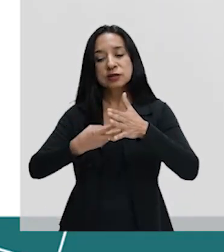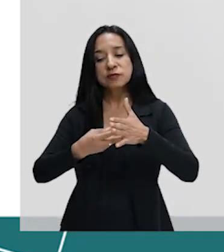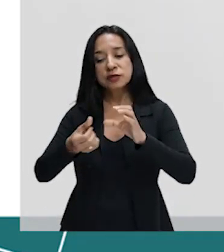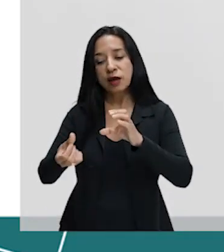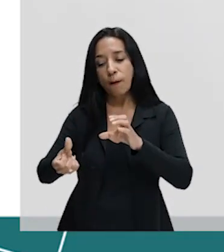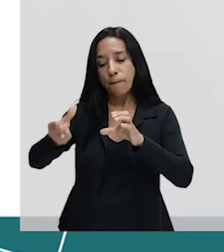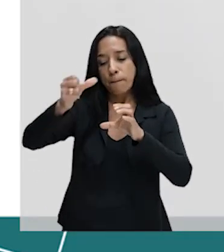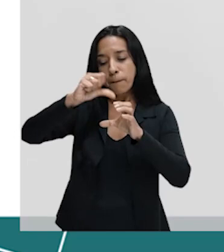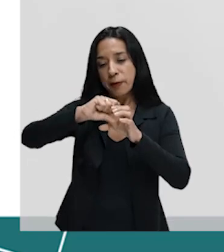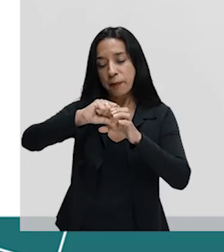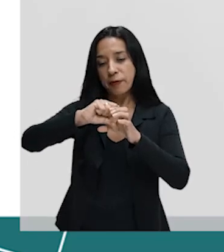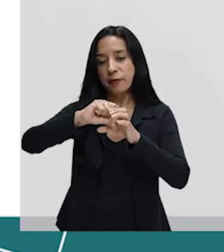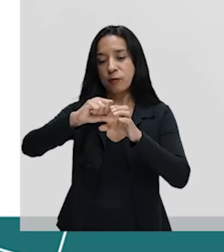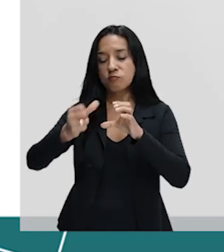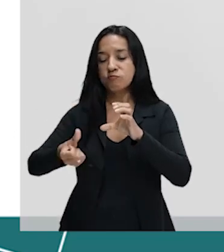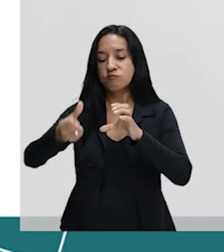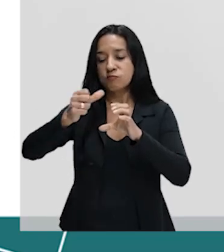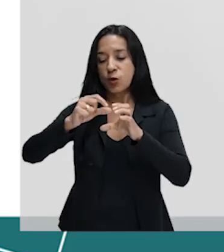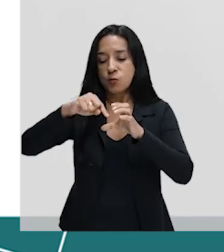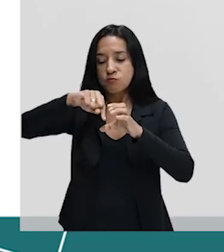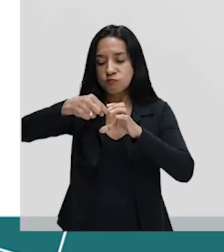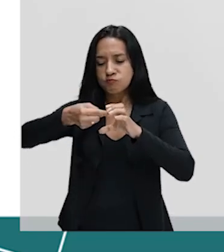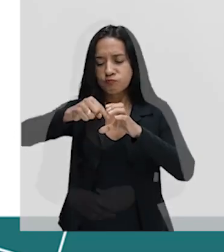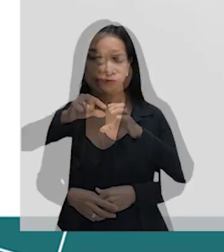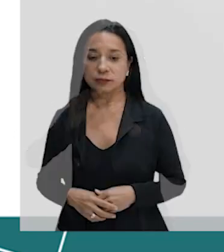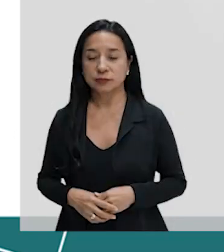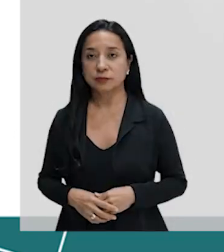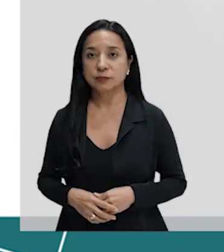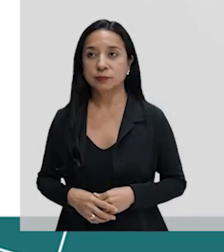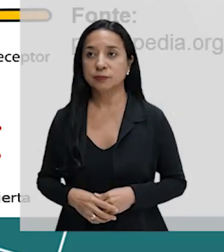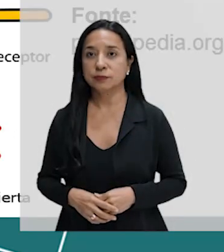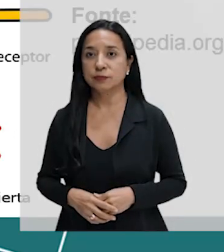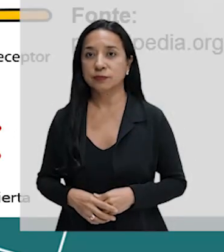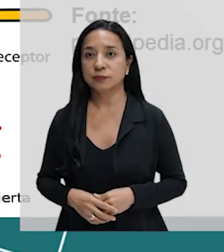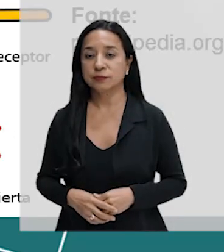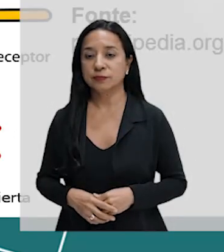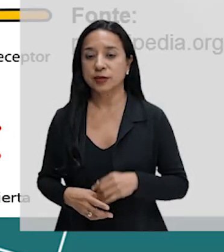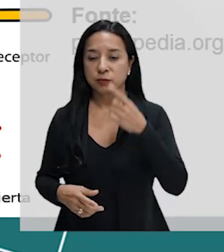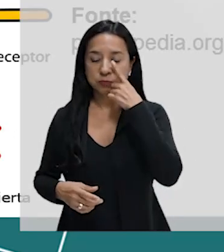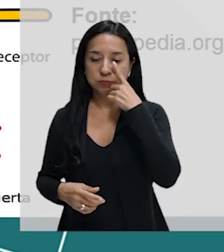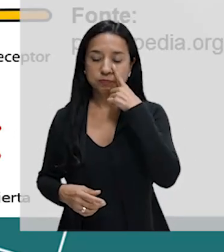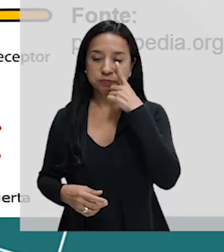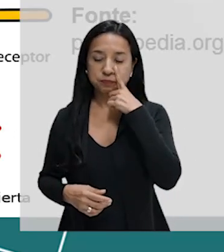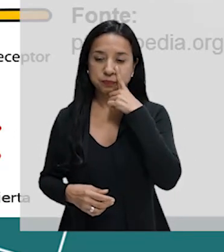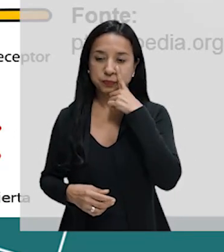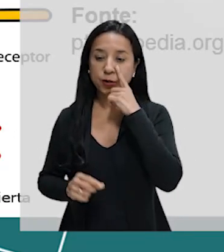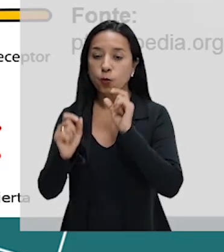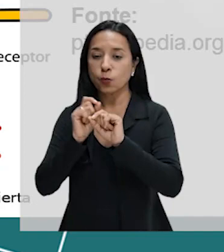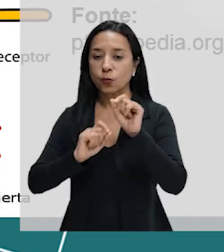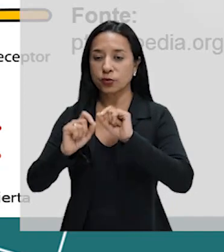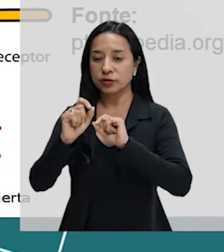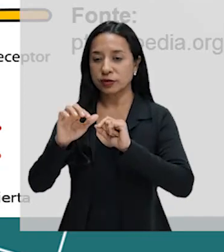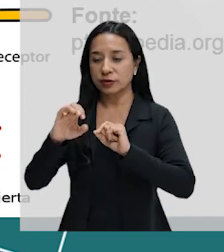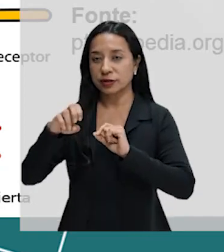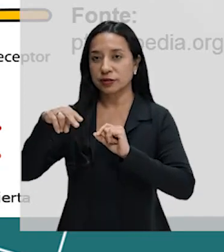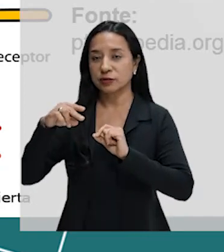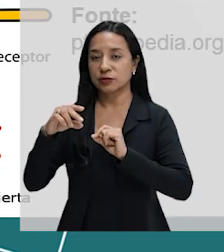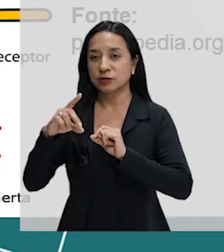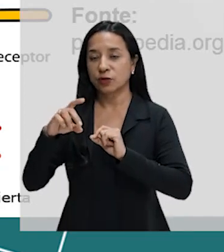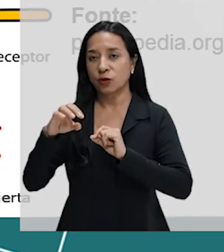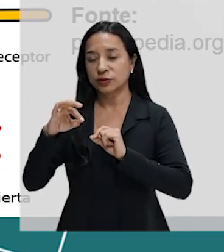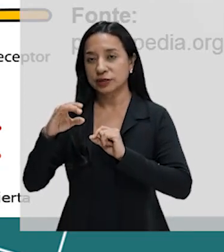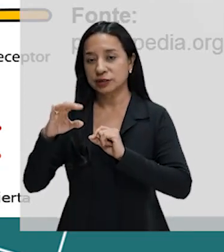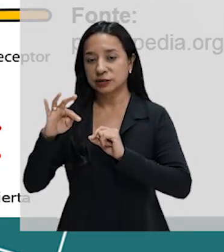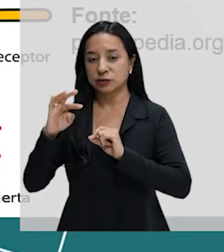vai englobar partículas menores, tá? Então, só para você ver, pessoal, o que é endocitose.